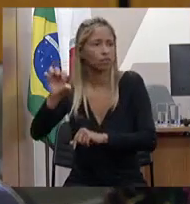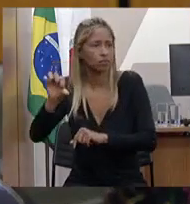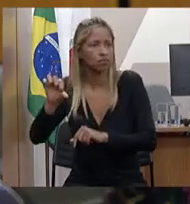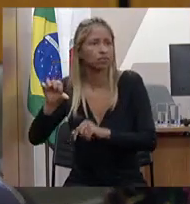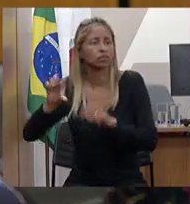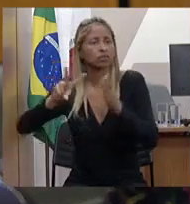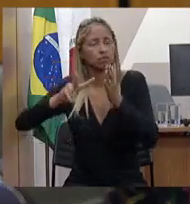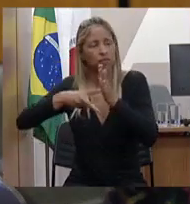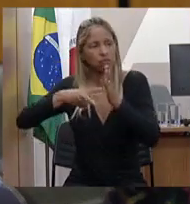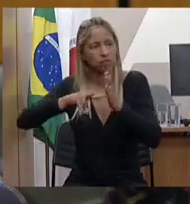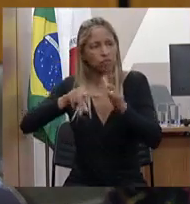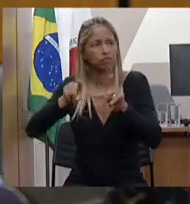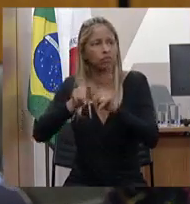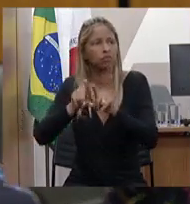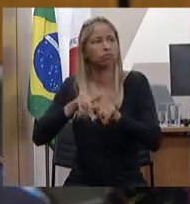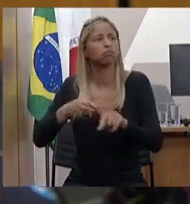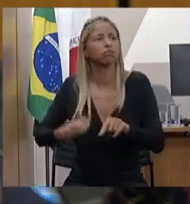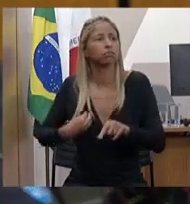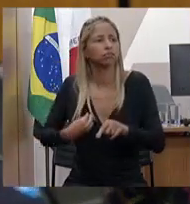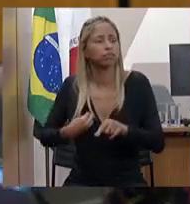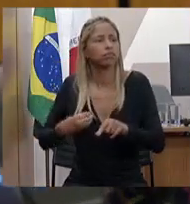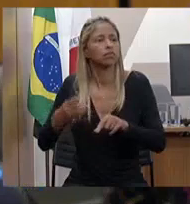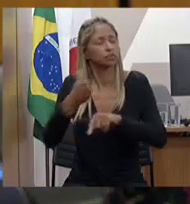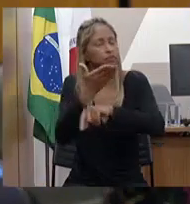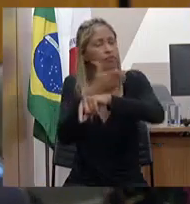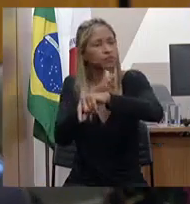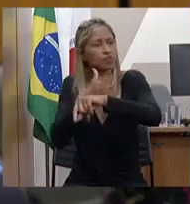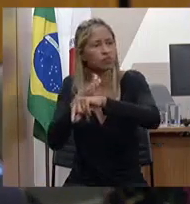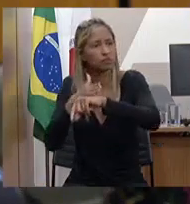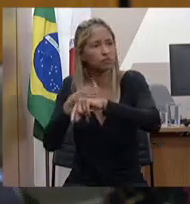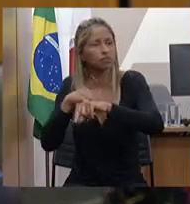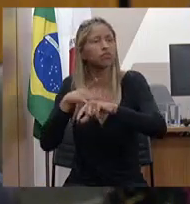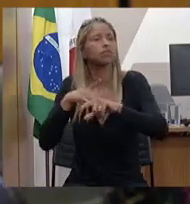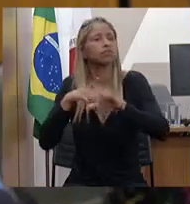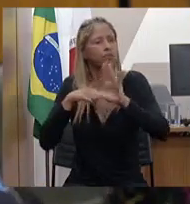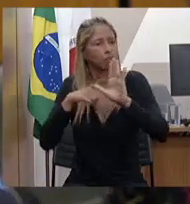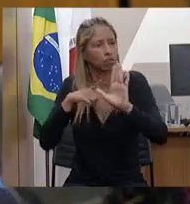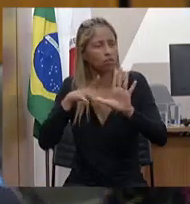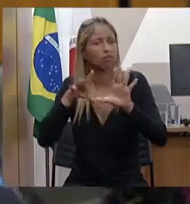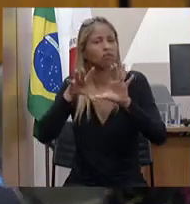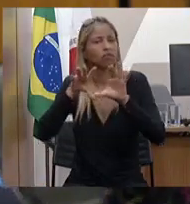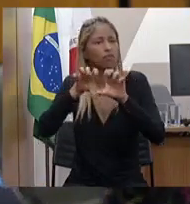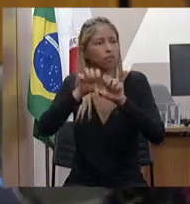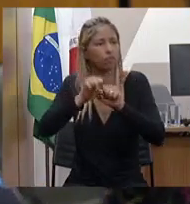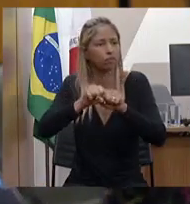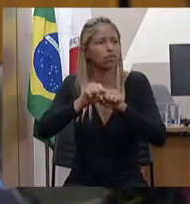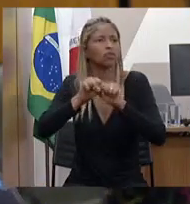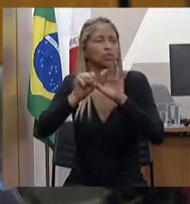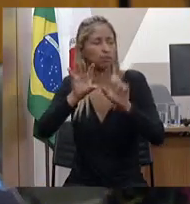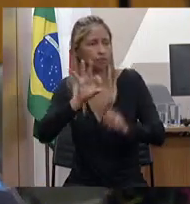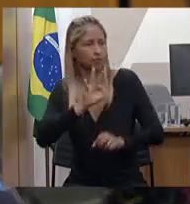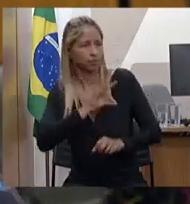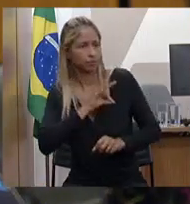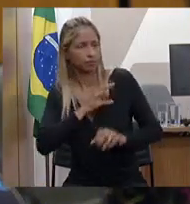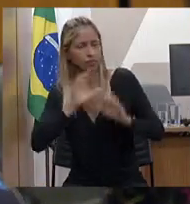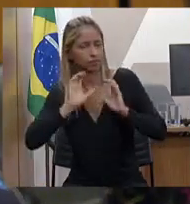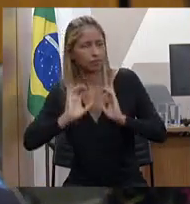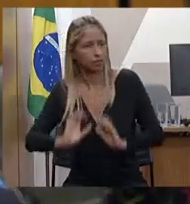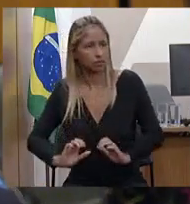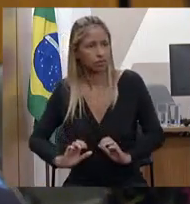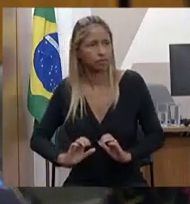sindireto Participei de todas essas atividades tive essa formação estou hoje na Polícia Civil